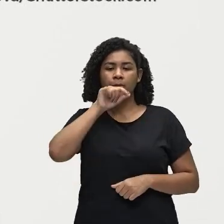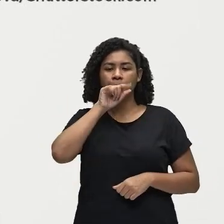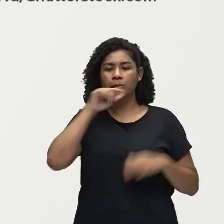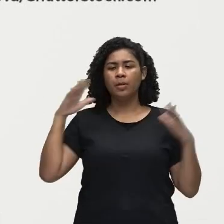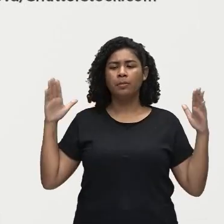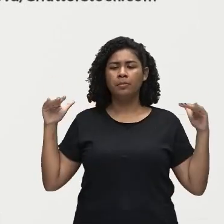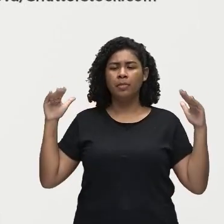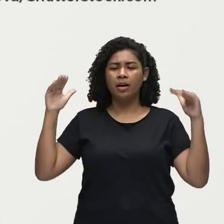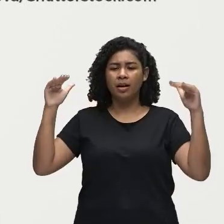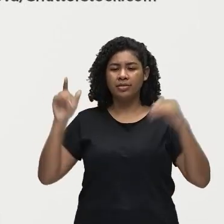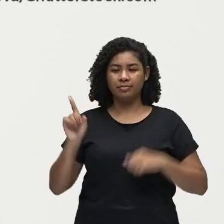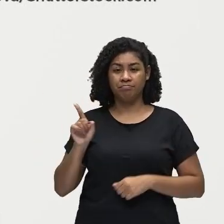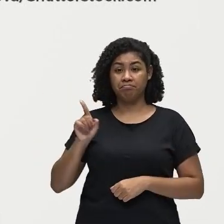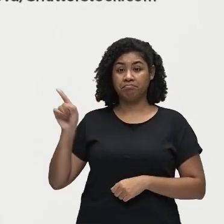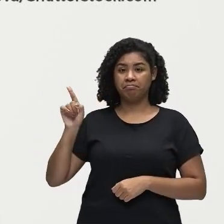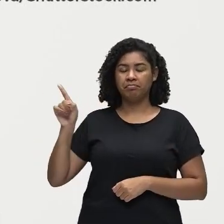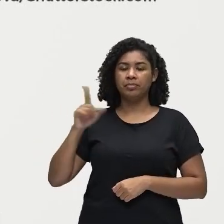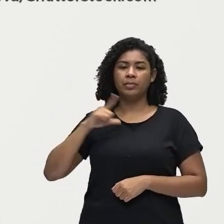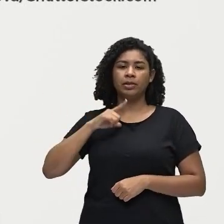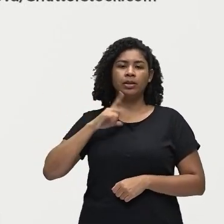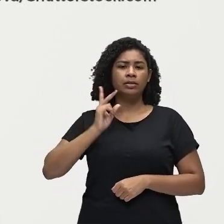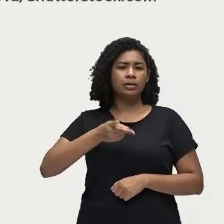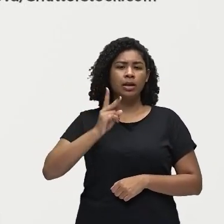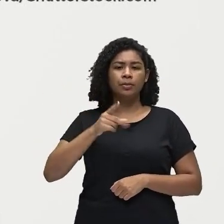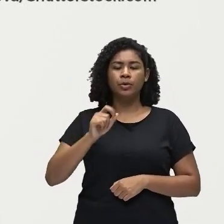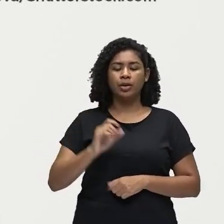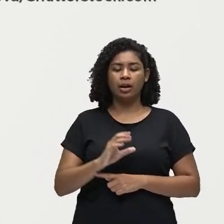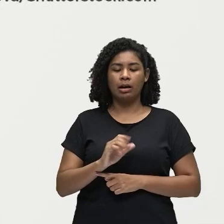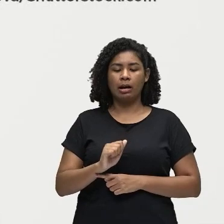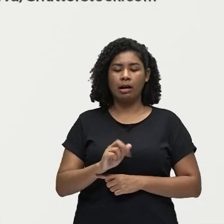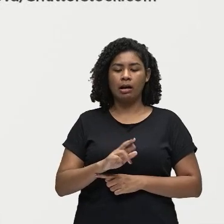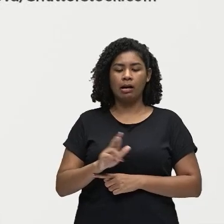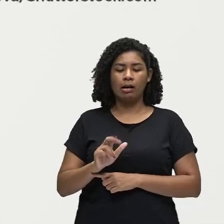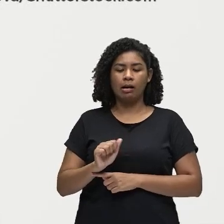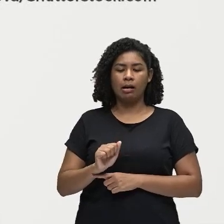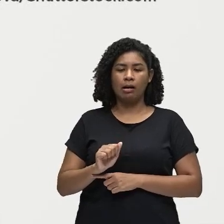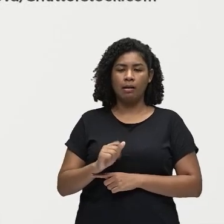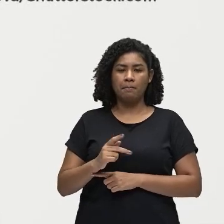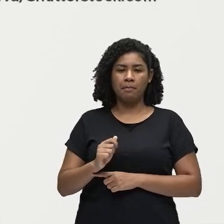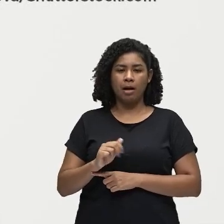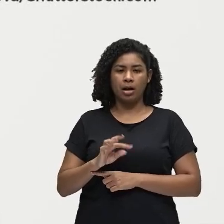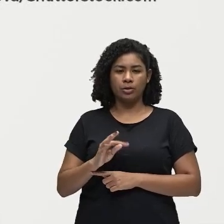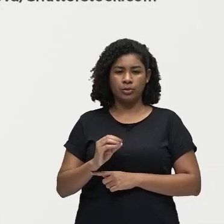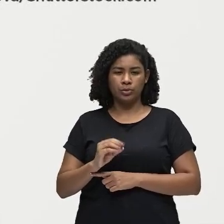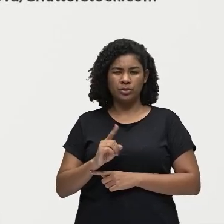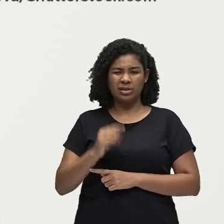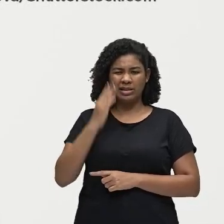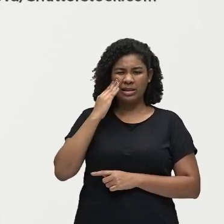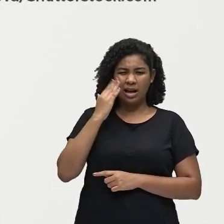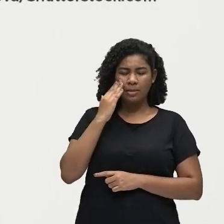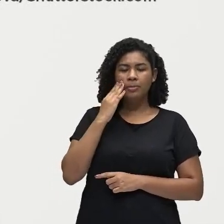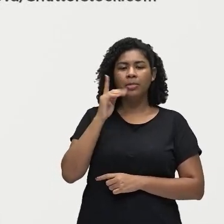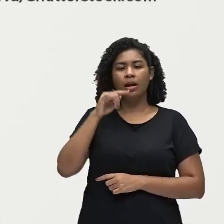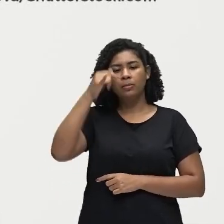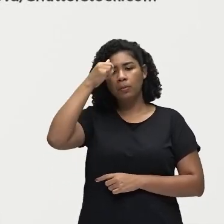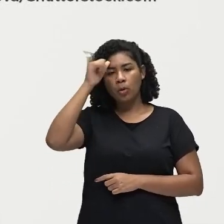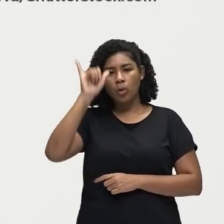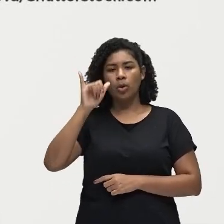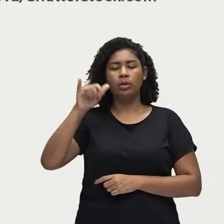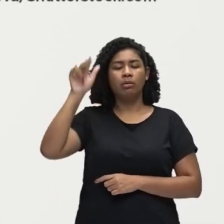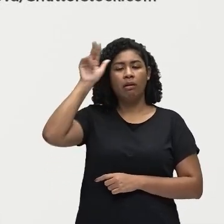que ele cata carrapatos dos bichos, de boi, de cavalo, e